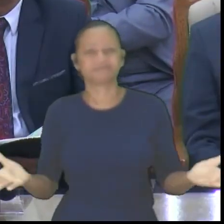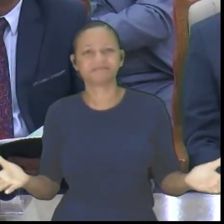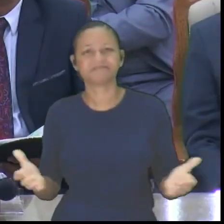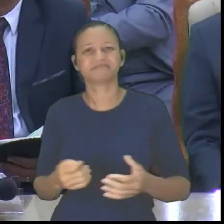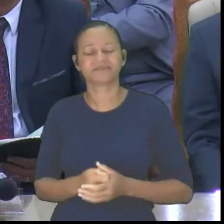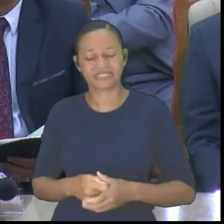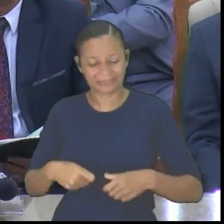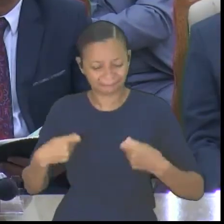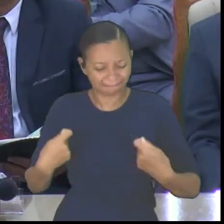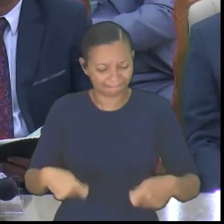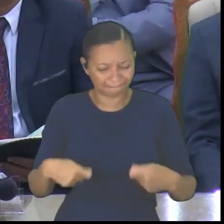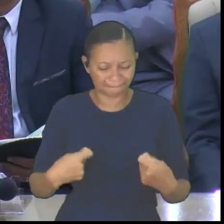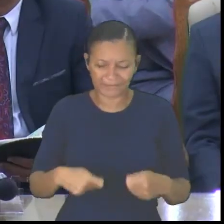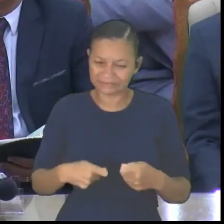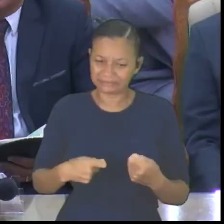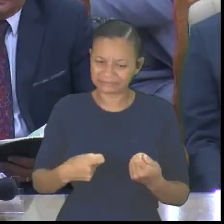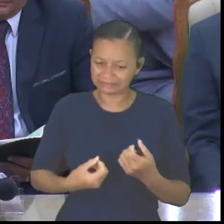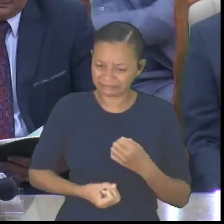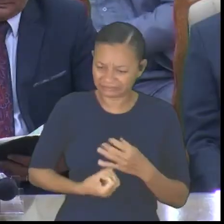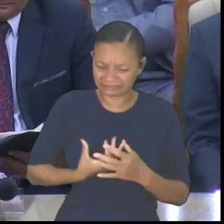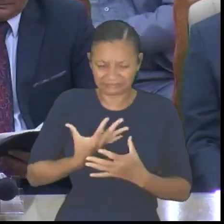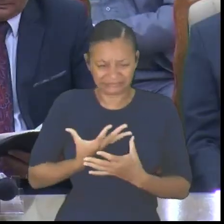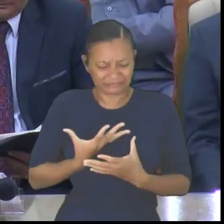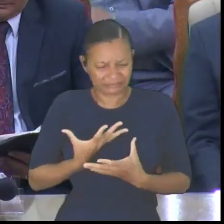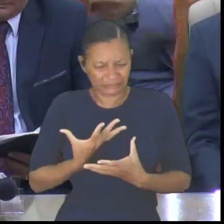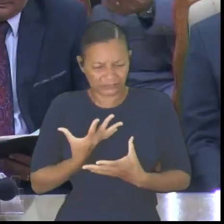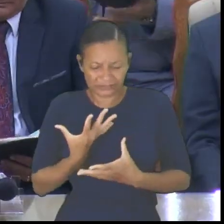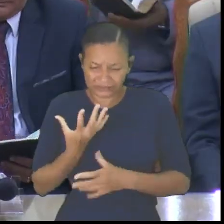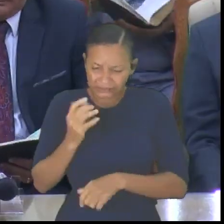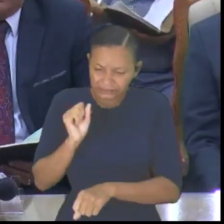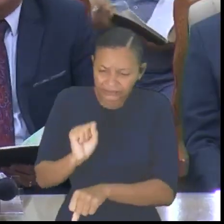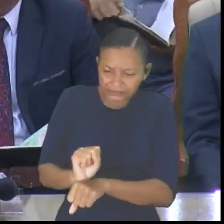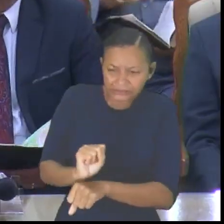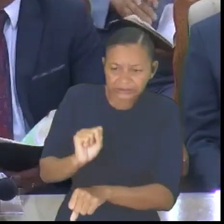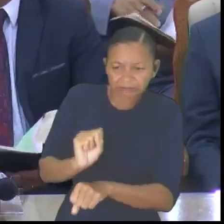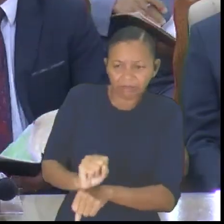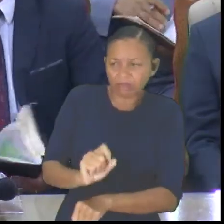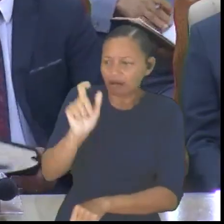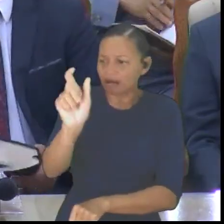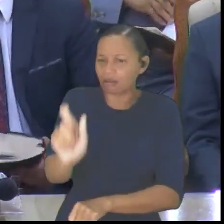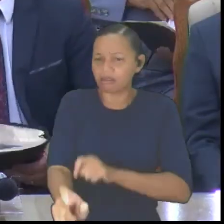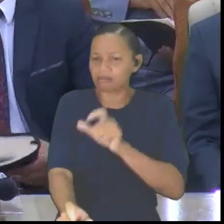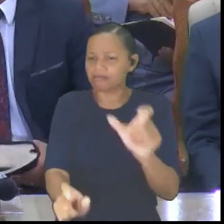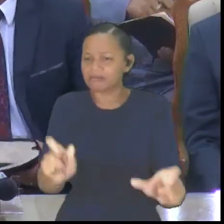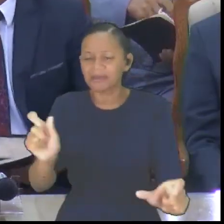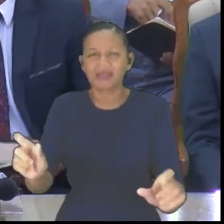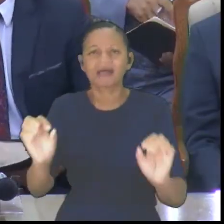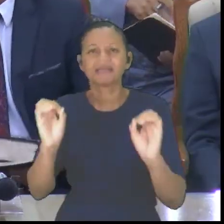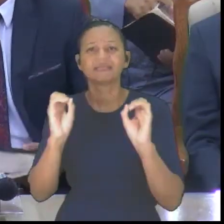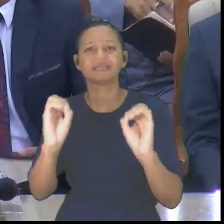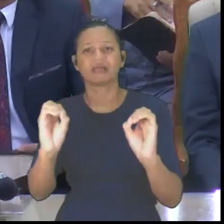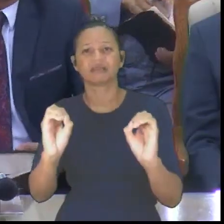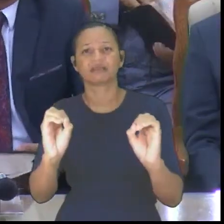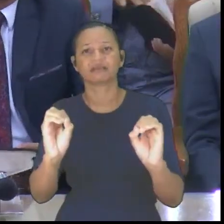é necessário desenvolver a arte de esperar das pessoas quase nada.